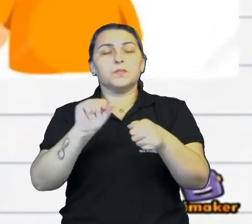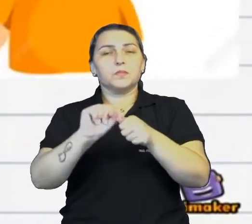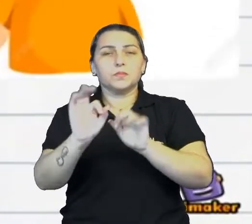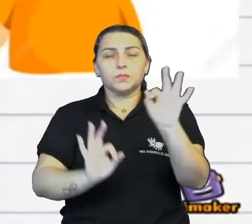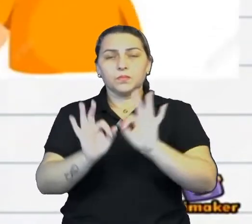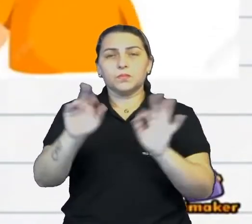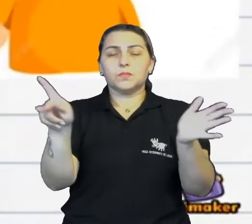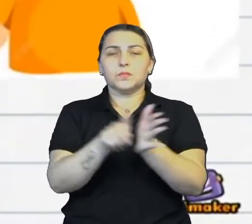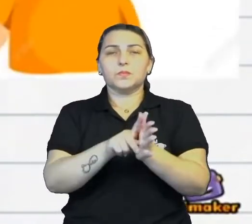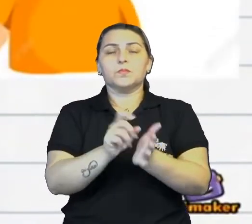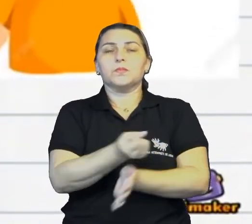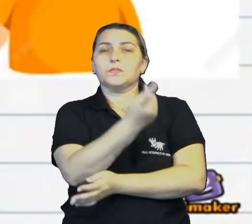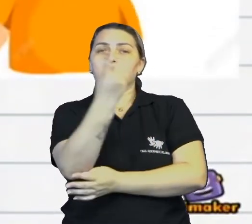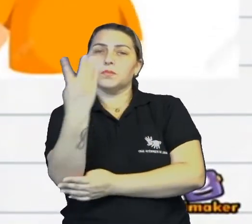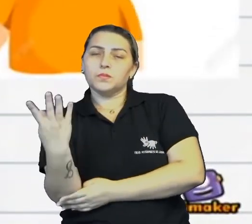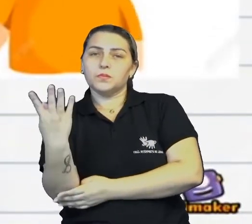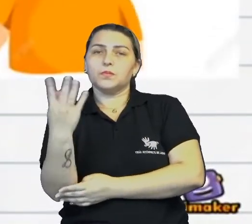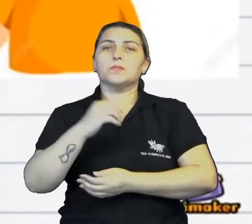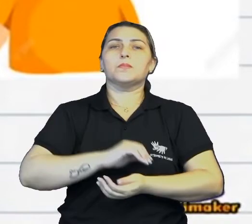para facilitar esse processo.